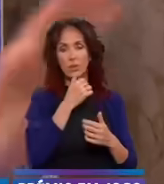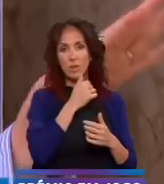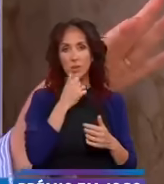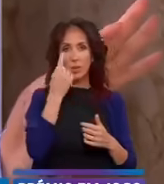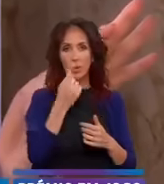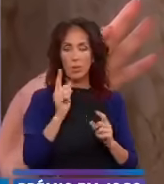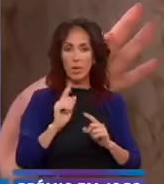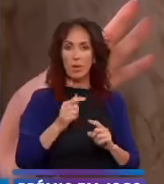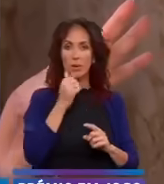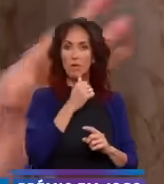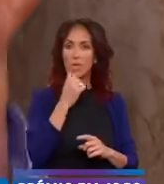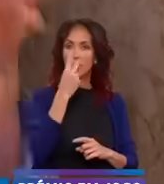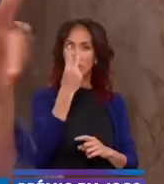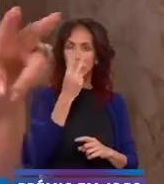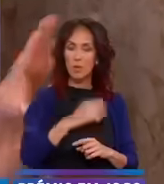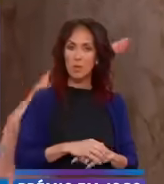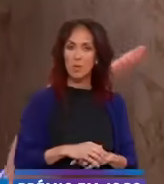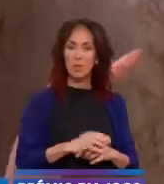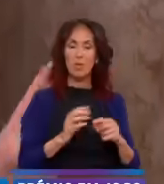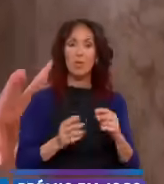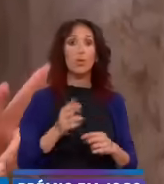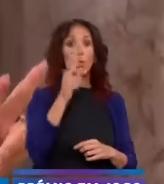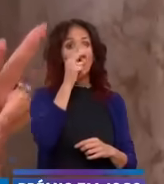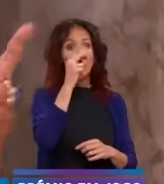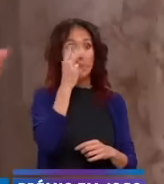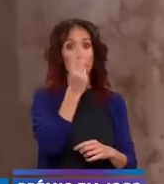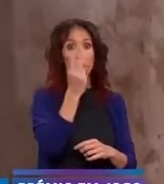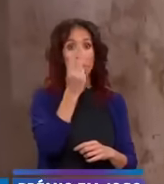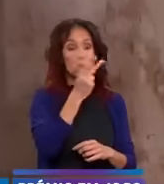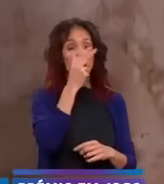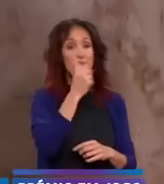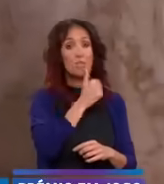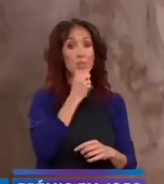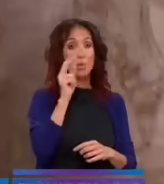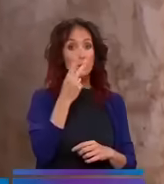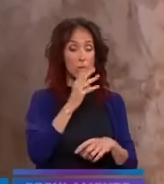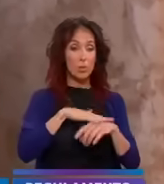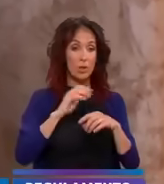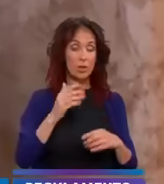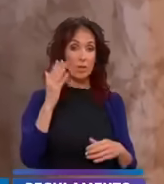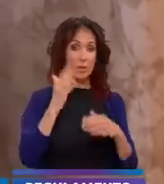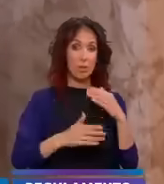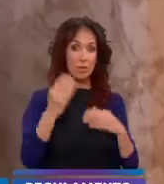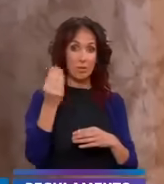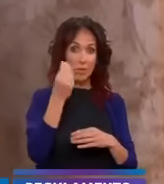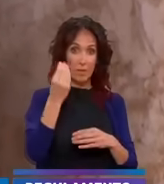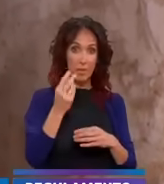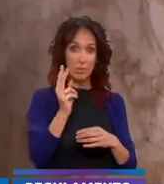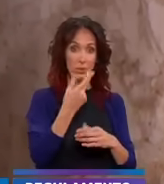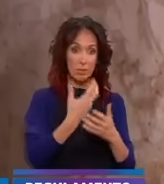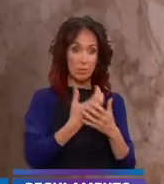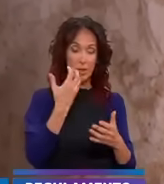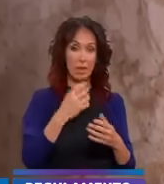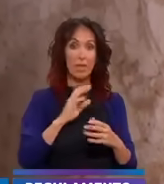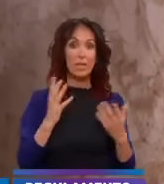não. Há duas vítimas. Ai, claro que há. Eles, os dois, são vítimas das circunstâncias. Da fama que de repente tiveram, da notoriedade e do